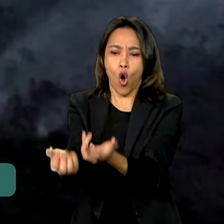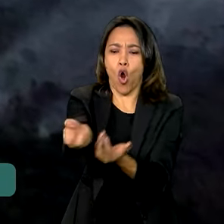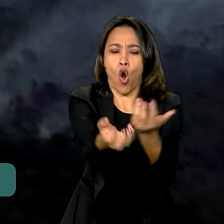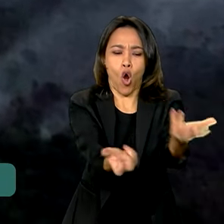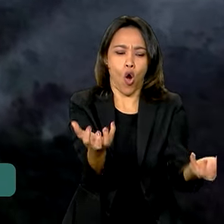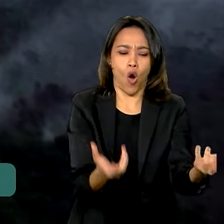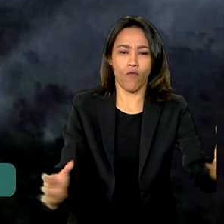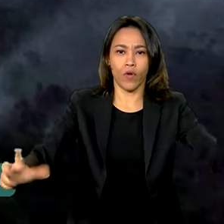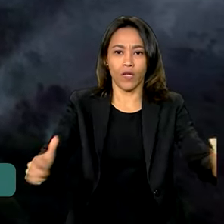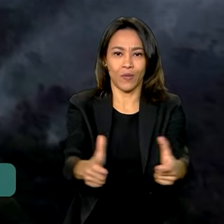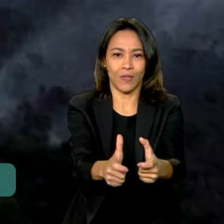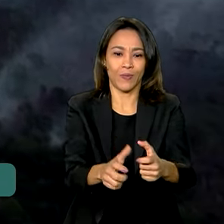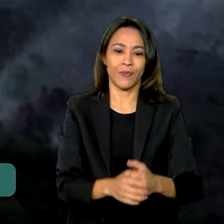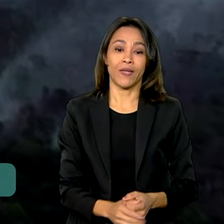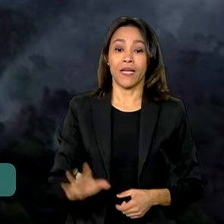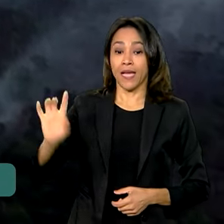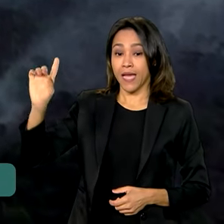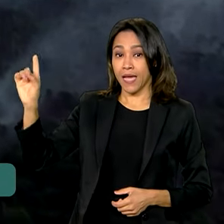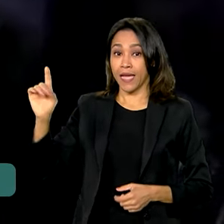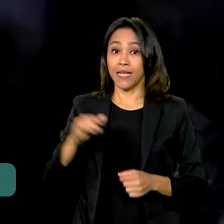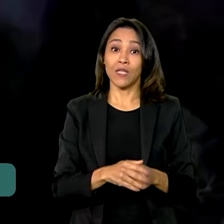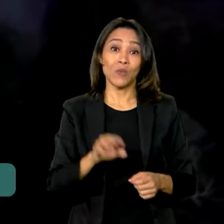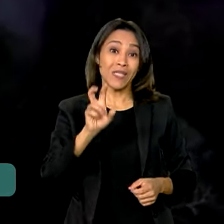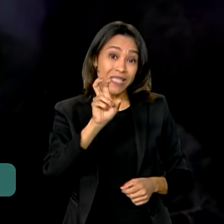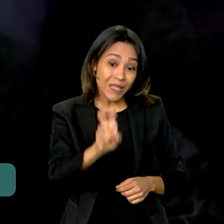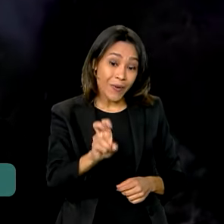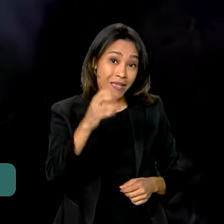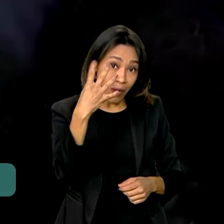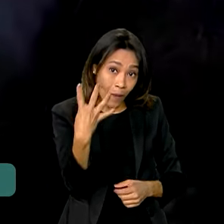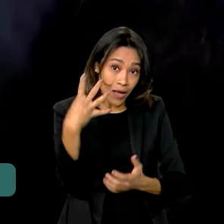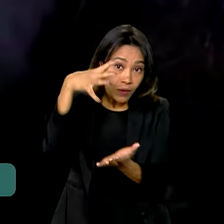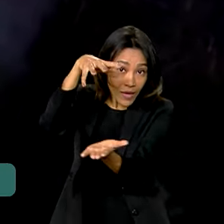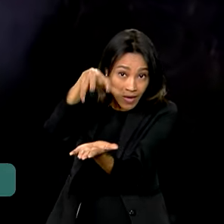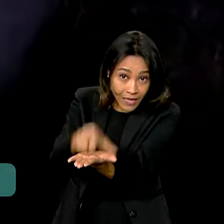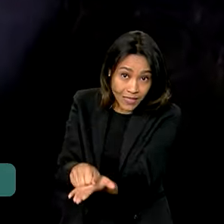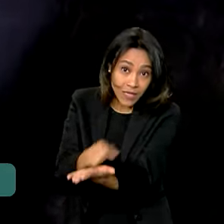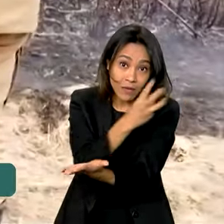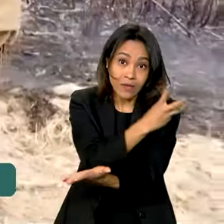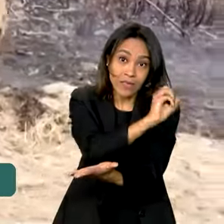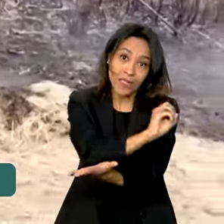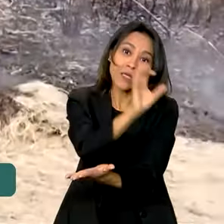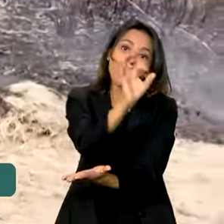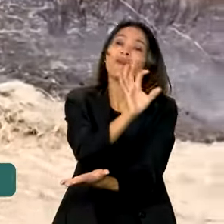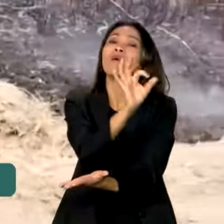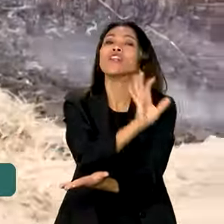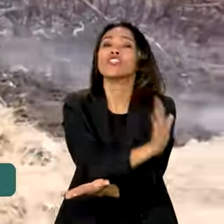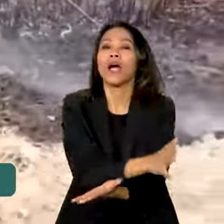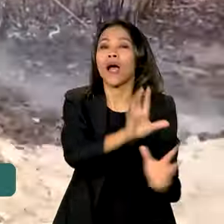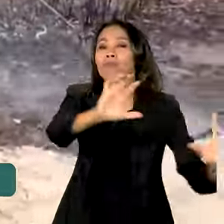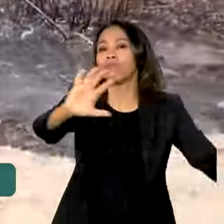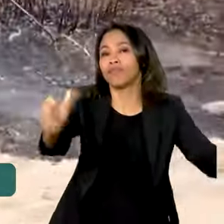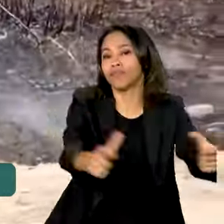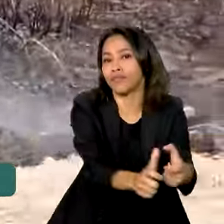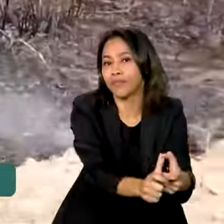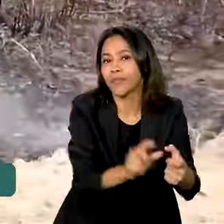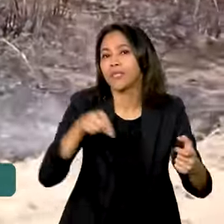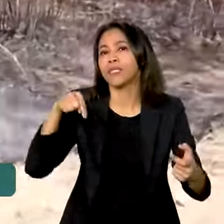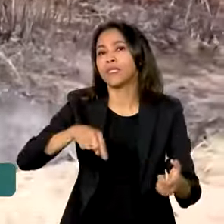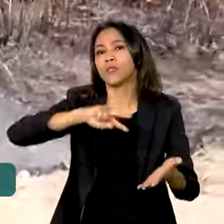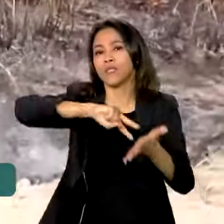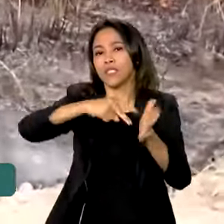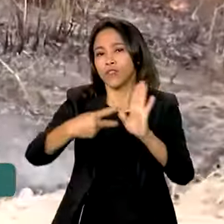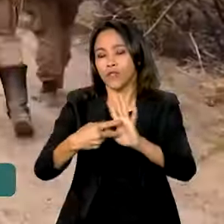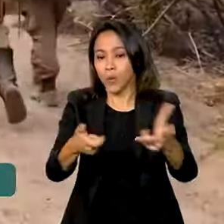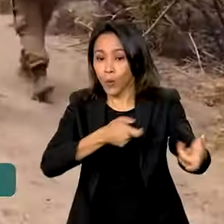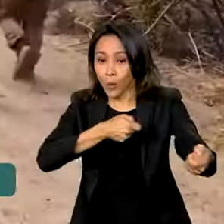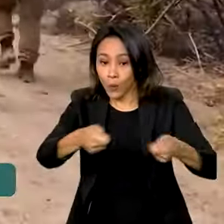30 pontos de incêndios dos 54 registrados no Pantanal já foram extintos, o que representa um